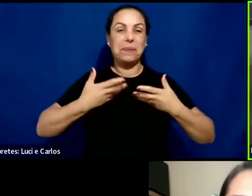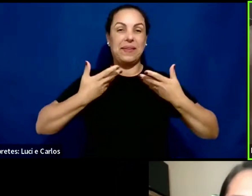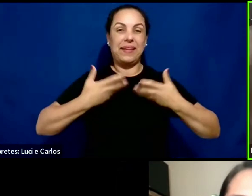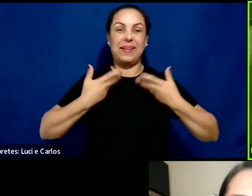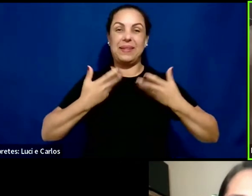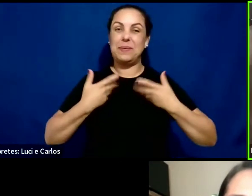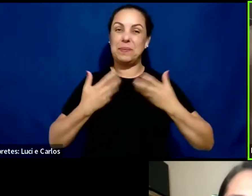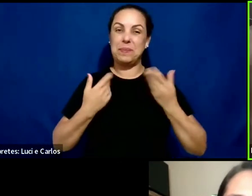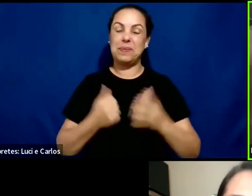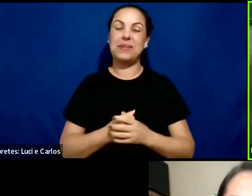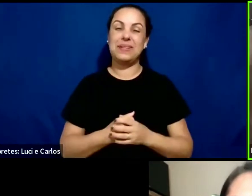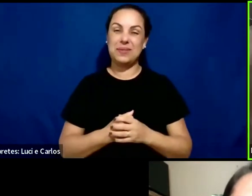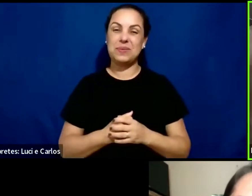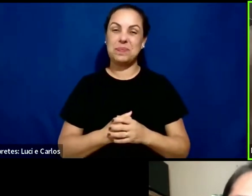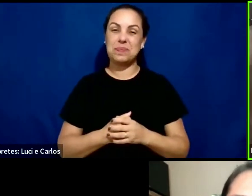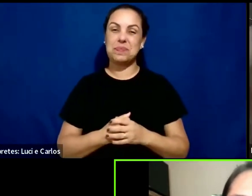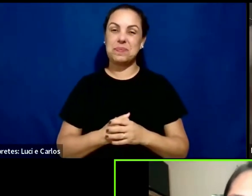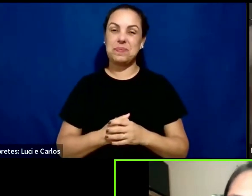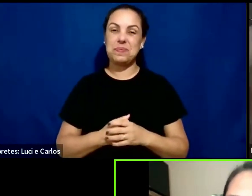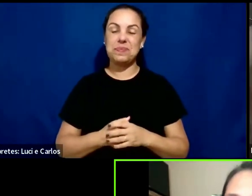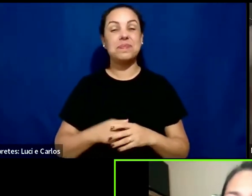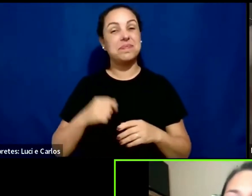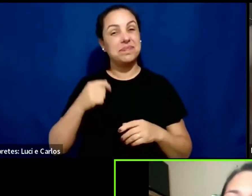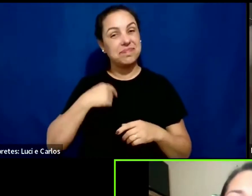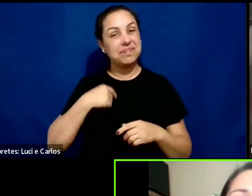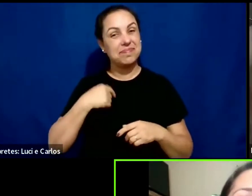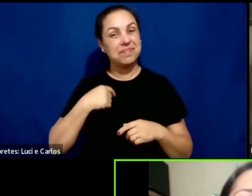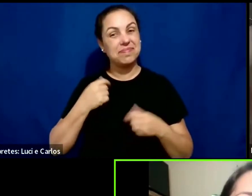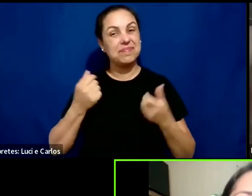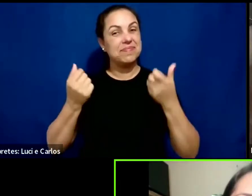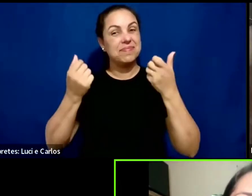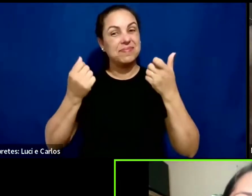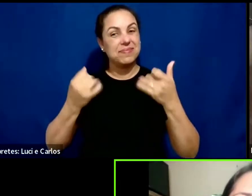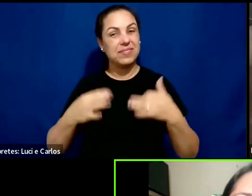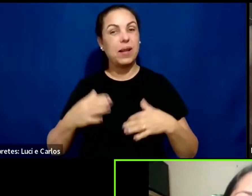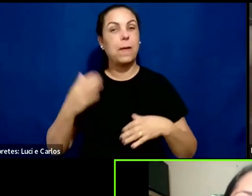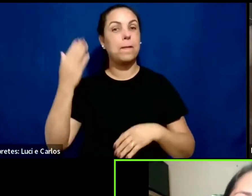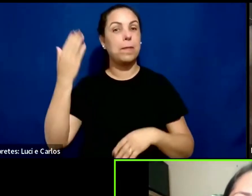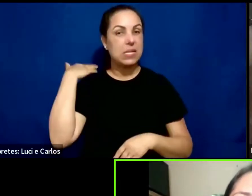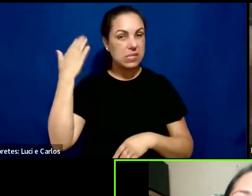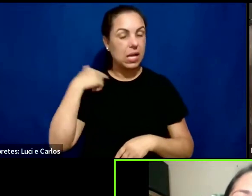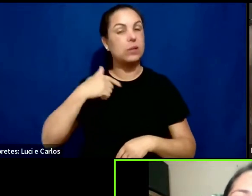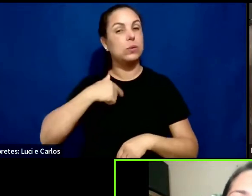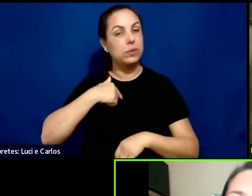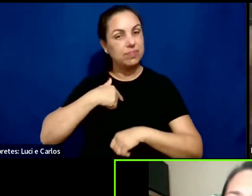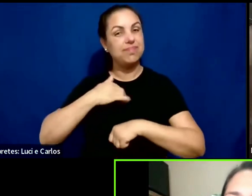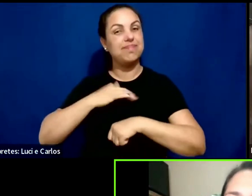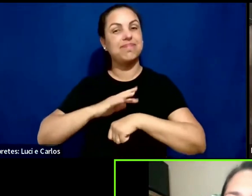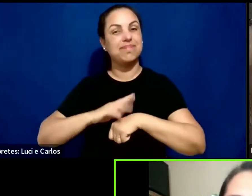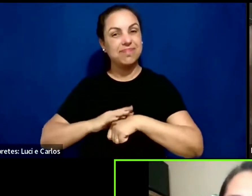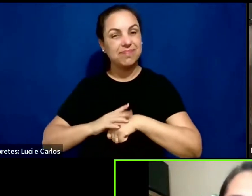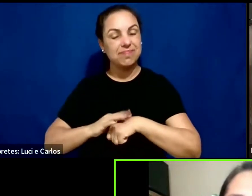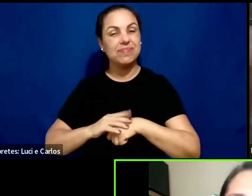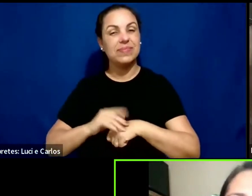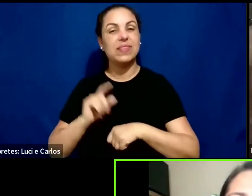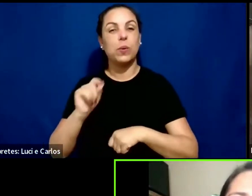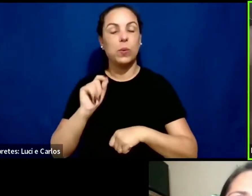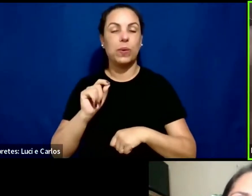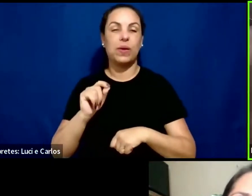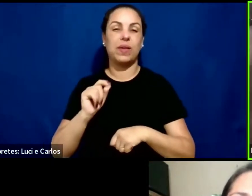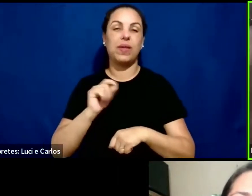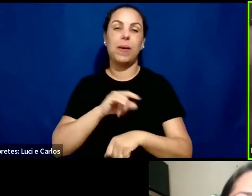admitir para vocês aí hoje, em rede nacional e internacional, que eu sofria desse mal, doutor Kleuber. Eu,